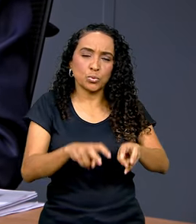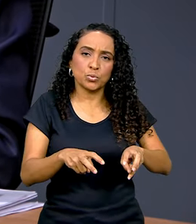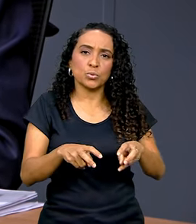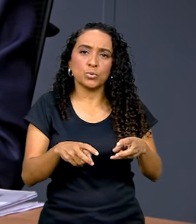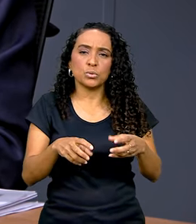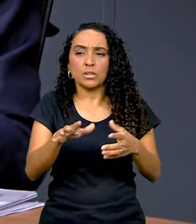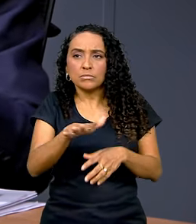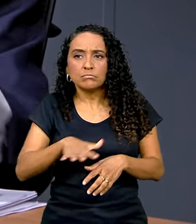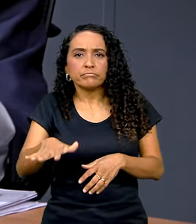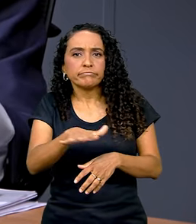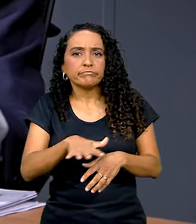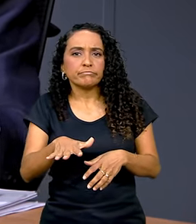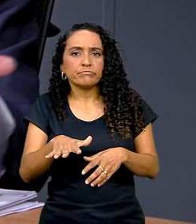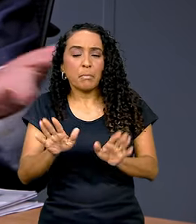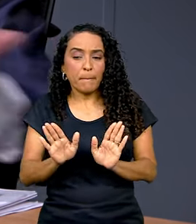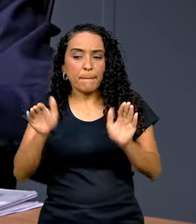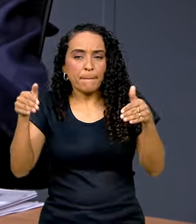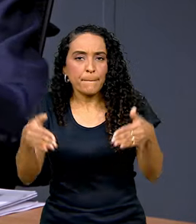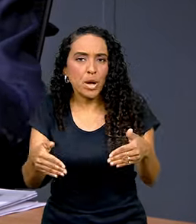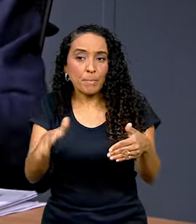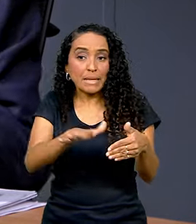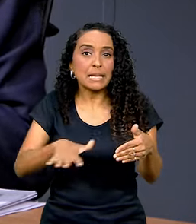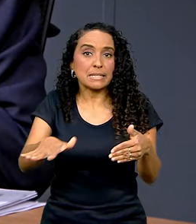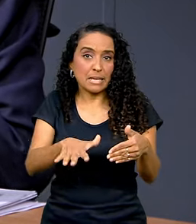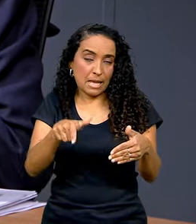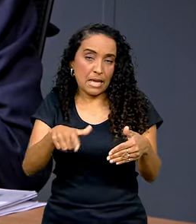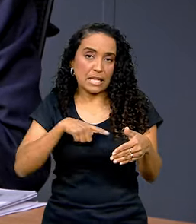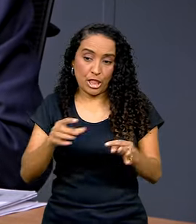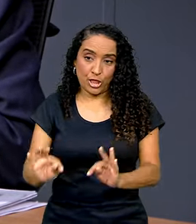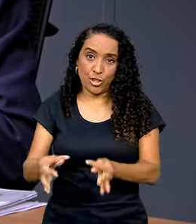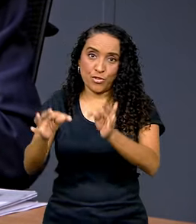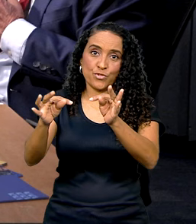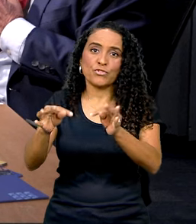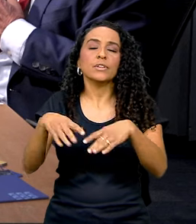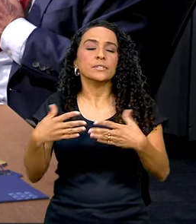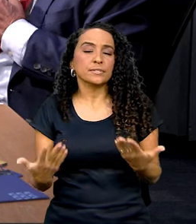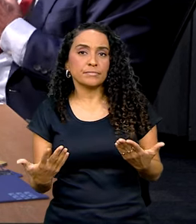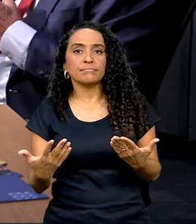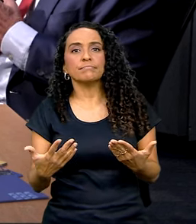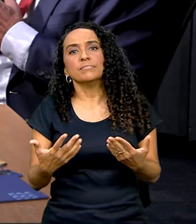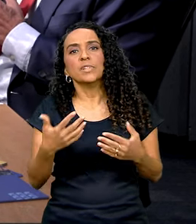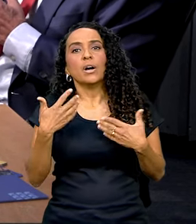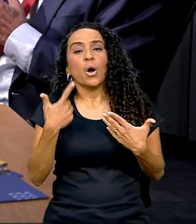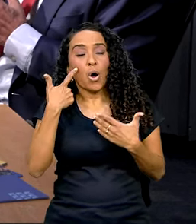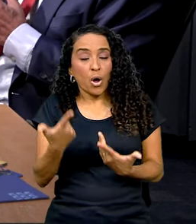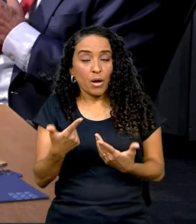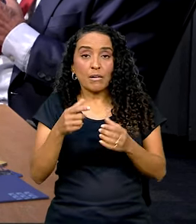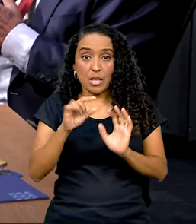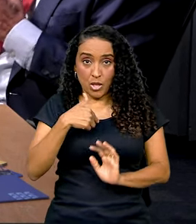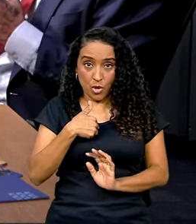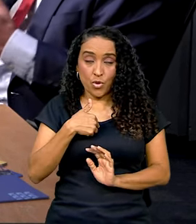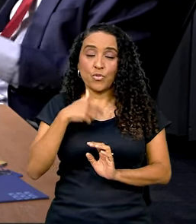agricultura o setor vamos ver voltado para essa área de tecnologias enfim e olha só